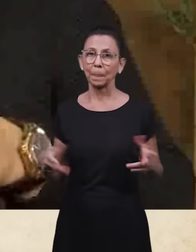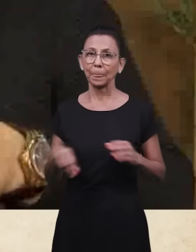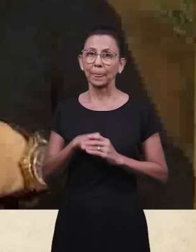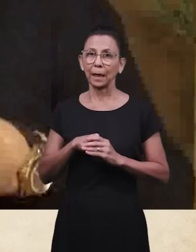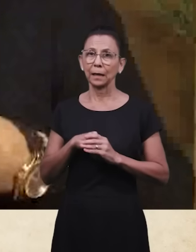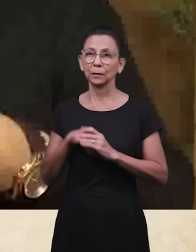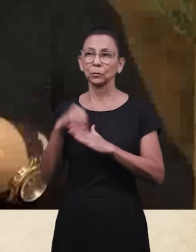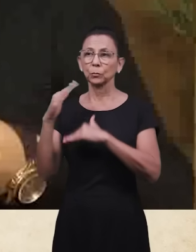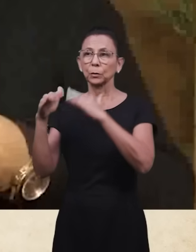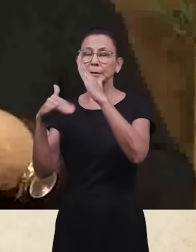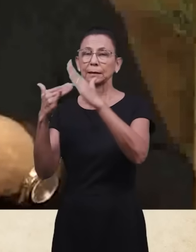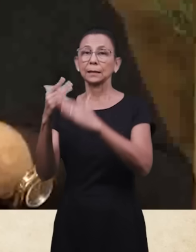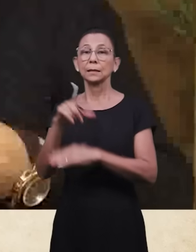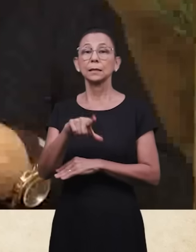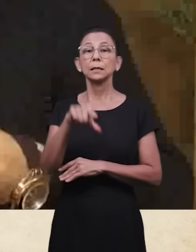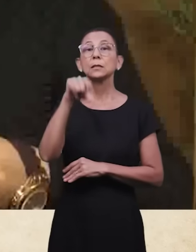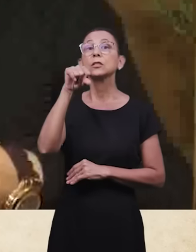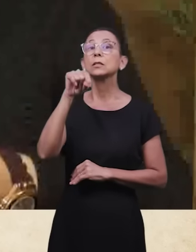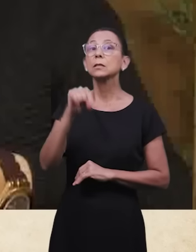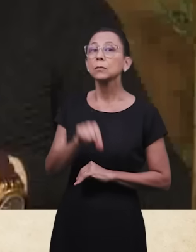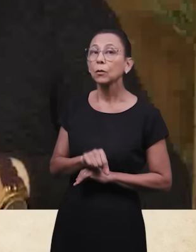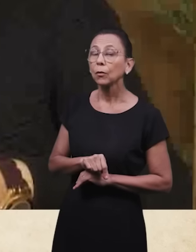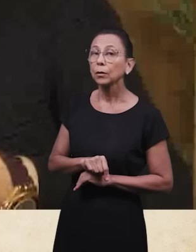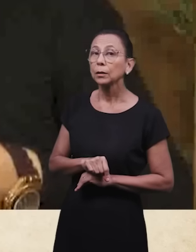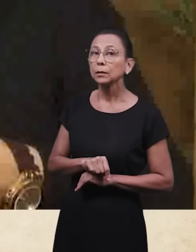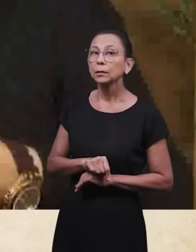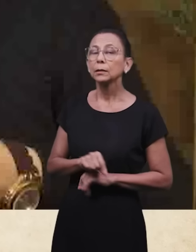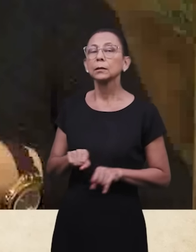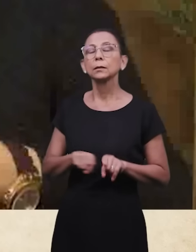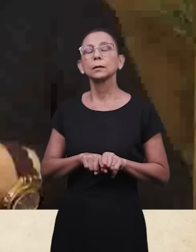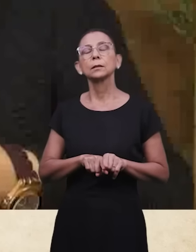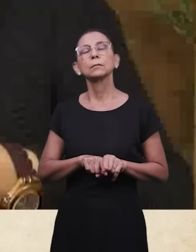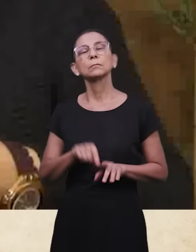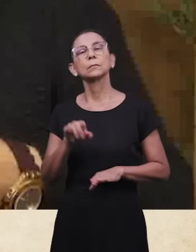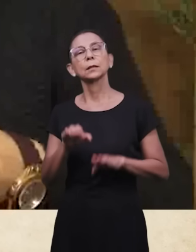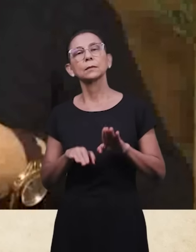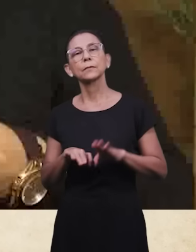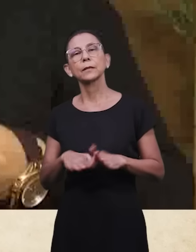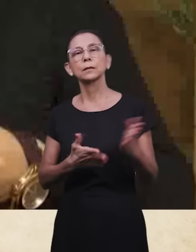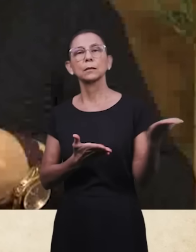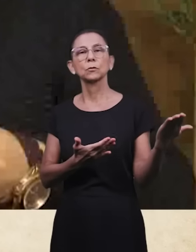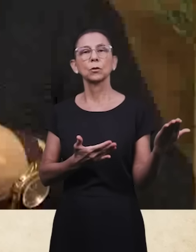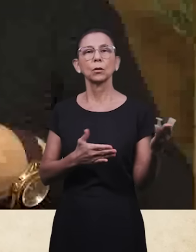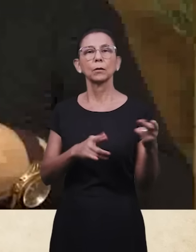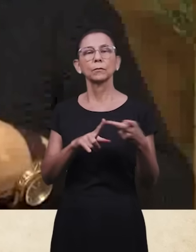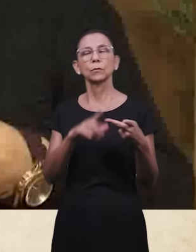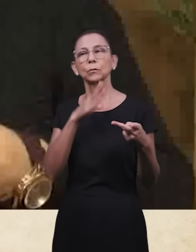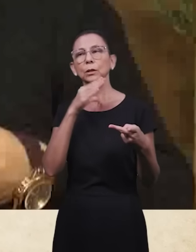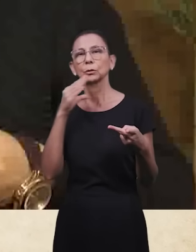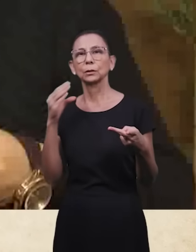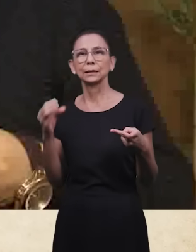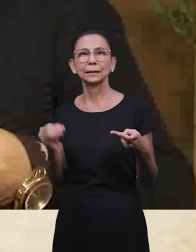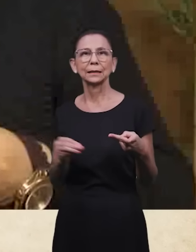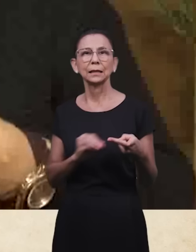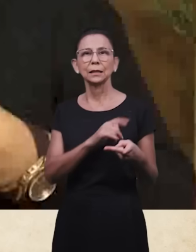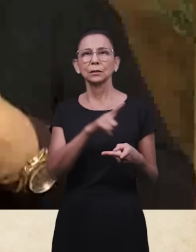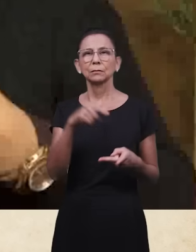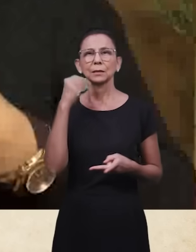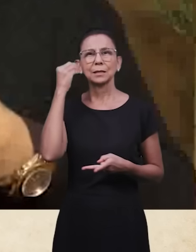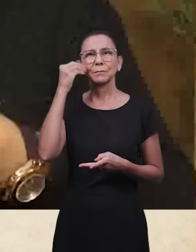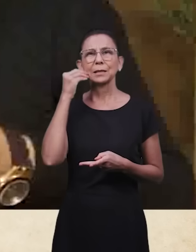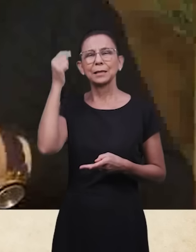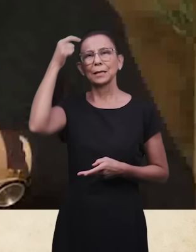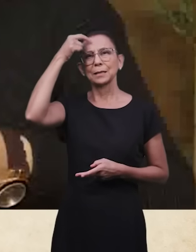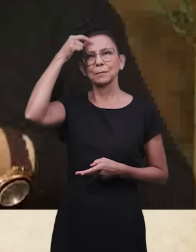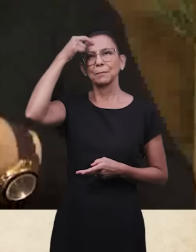fatores dentro desse processo de escolha que muitas vezes o jovem ou o adolescente não